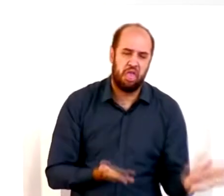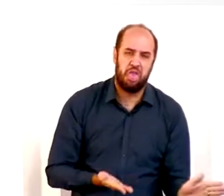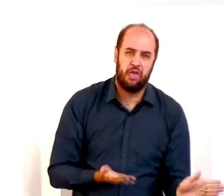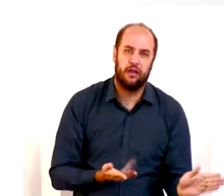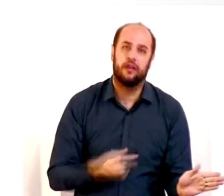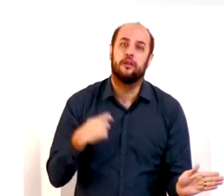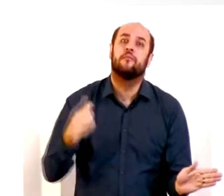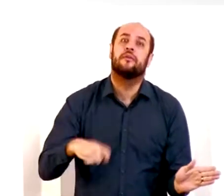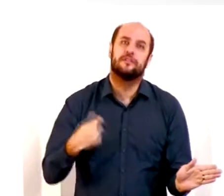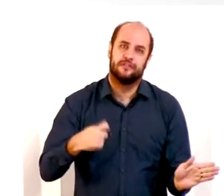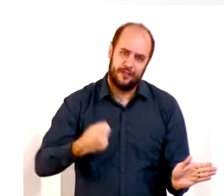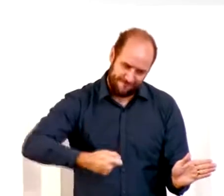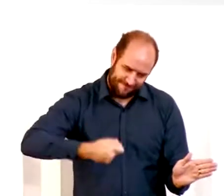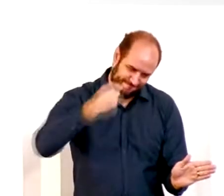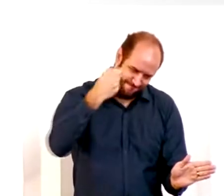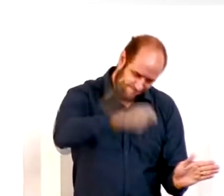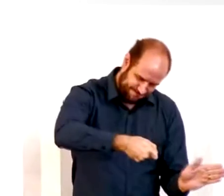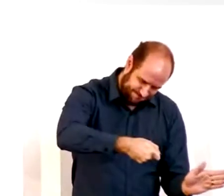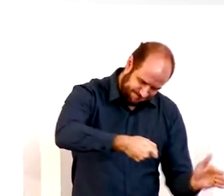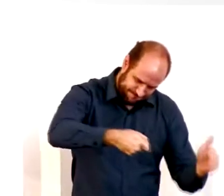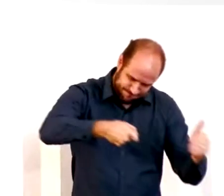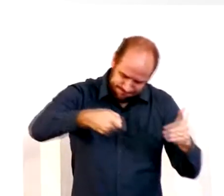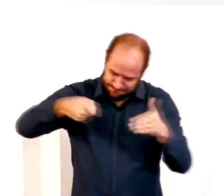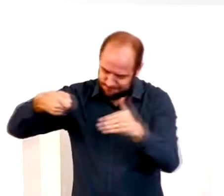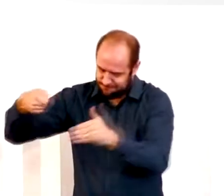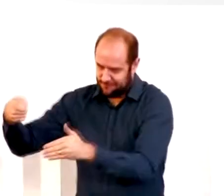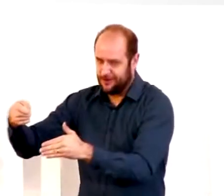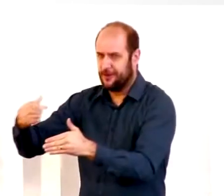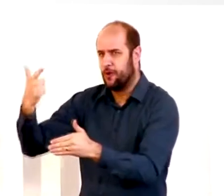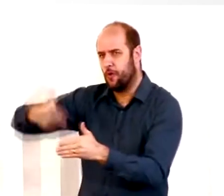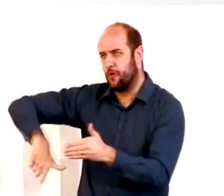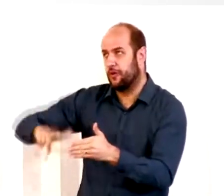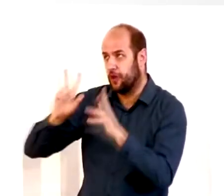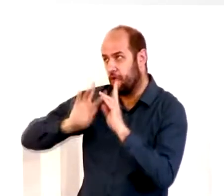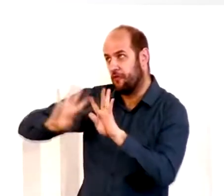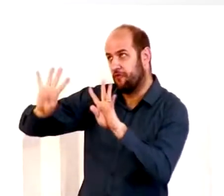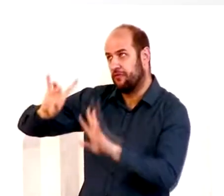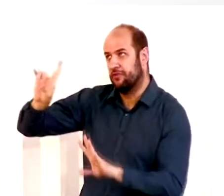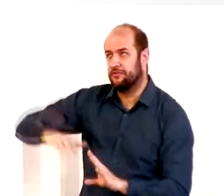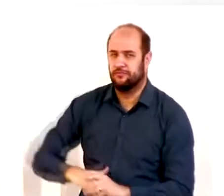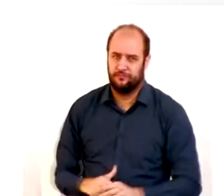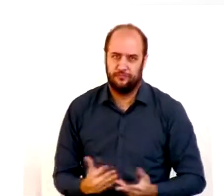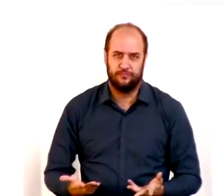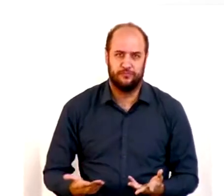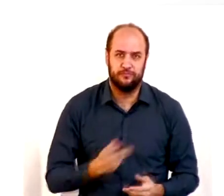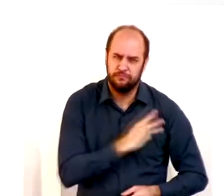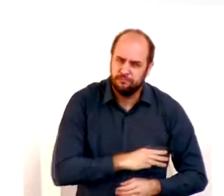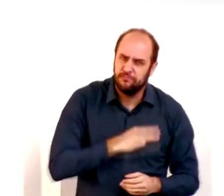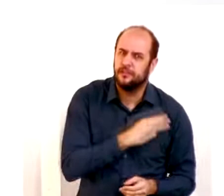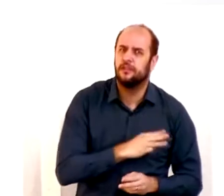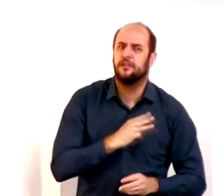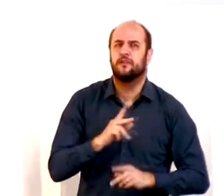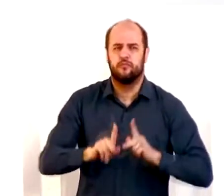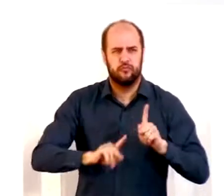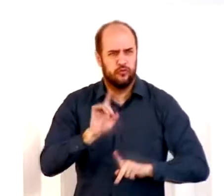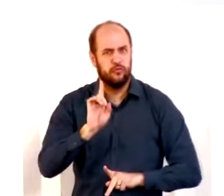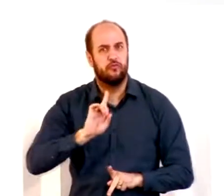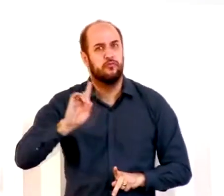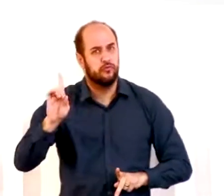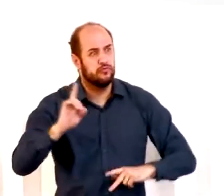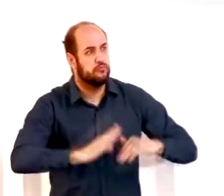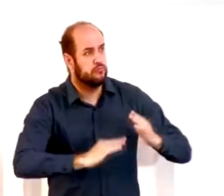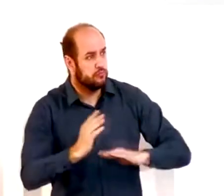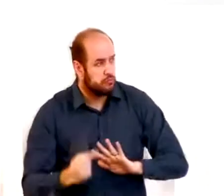O Senhor Deus tem um ministério para o seu povo no mundo. O ministério do povo no mundo é dizer que excelente obra Deus